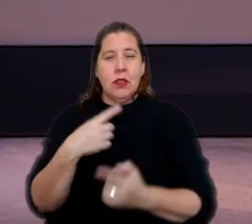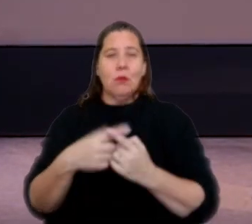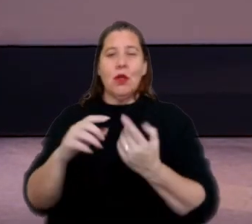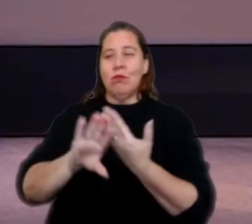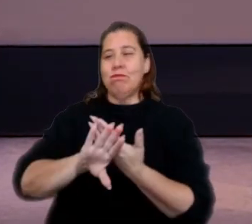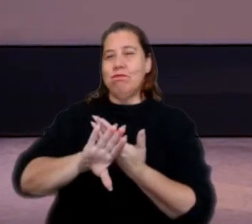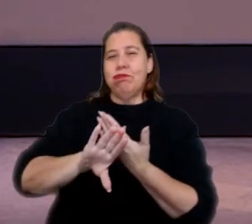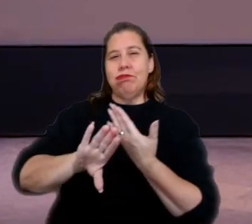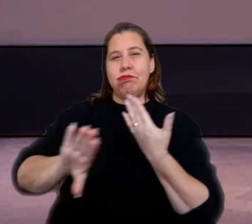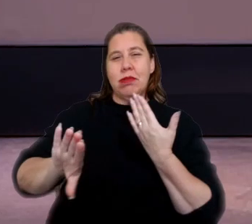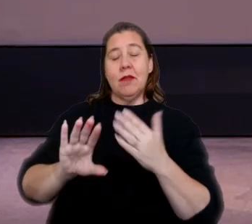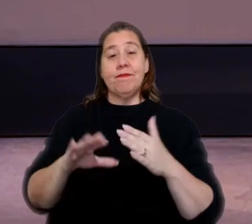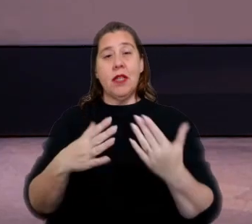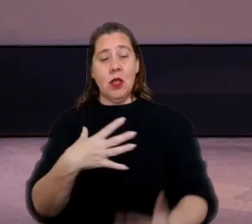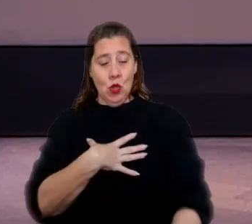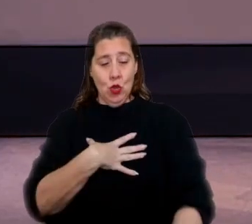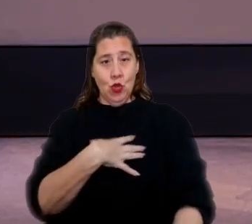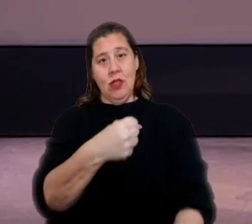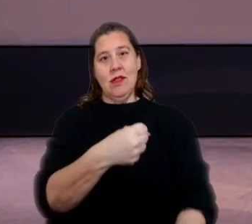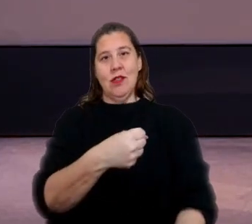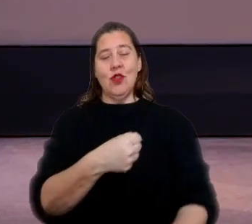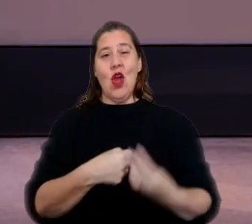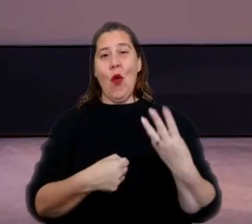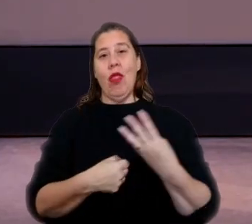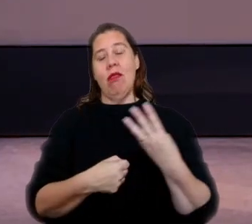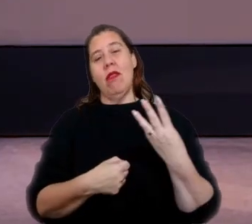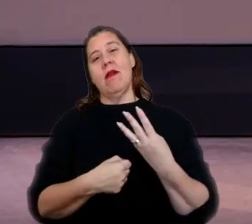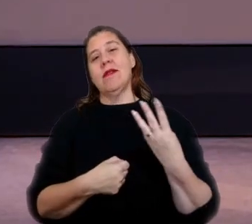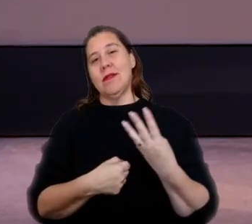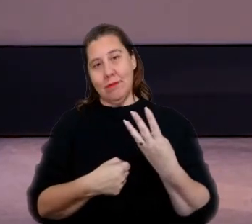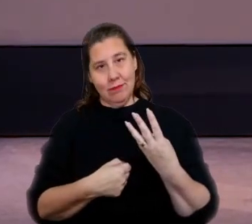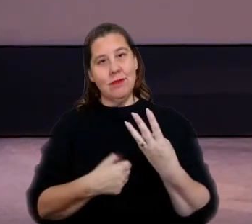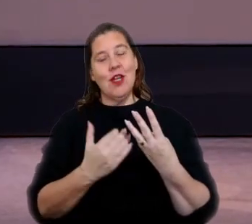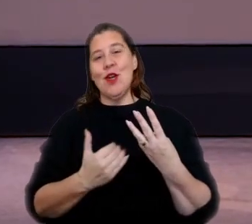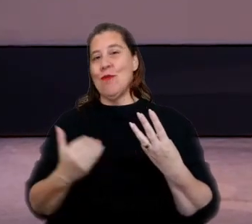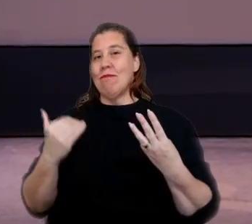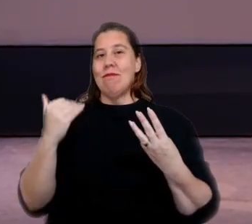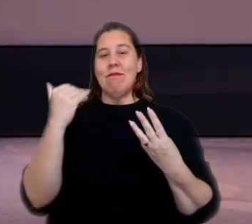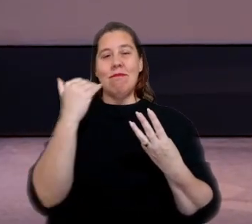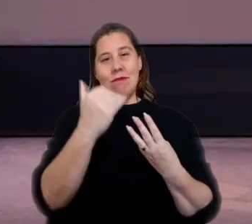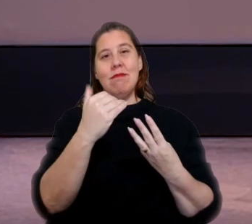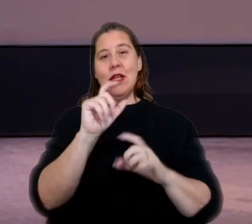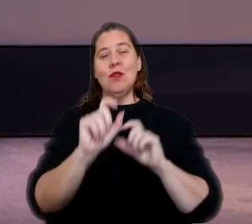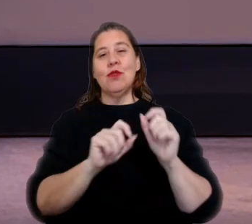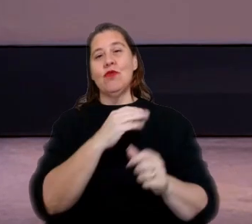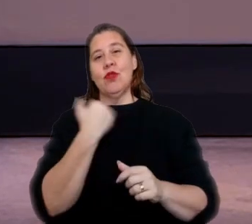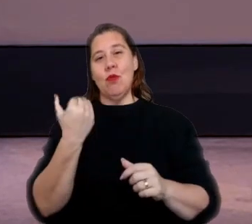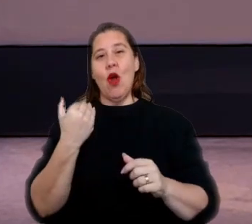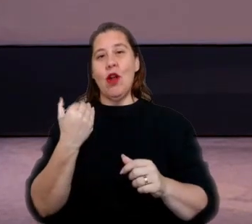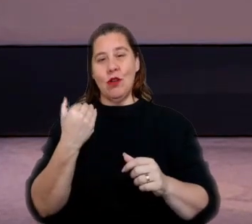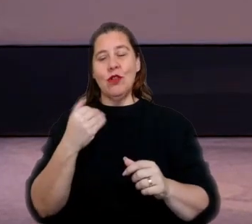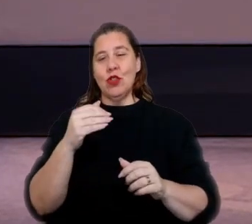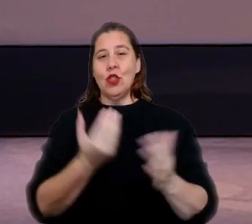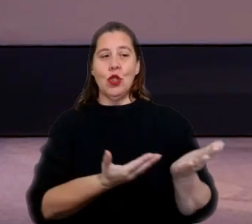grande. O suicídio é a terceira maior causa de mortes em jovens no mundo todo. Se